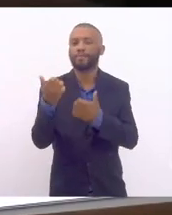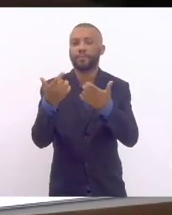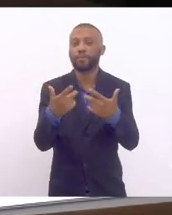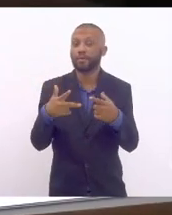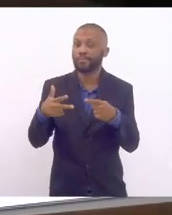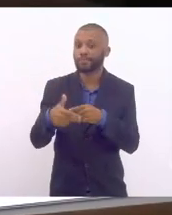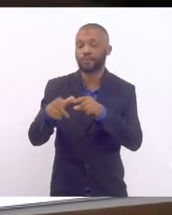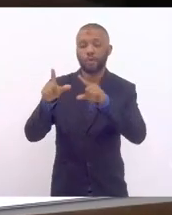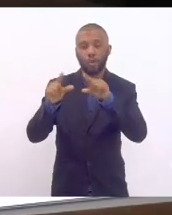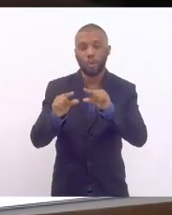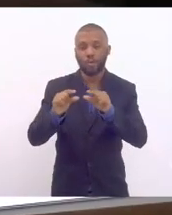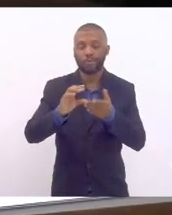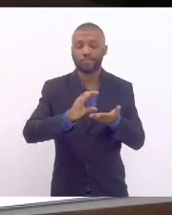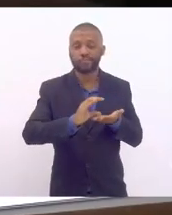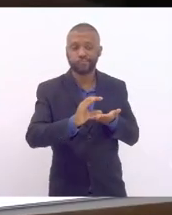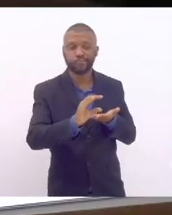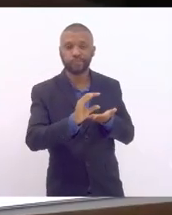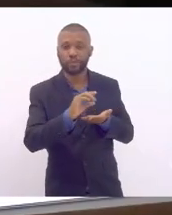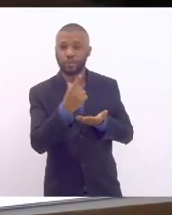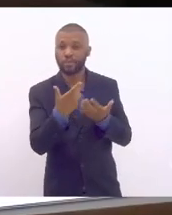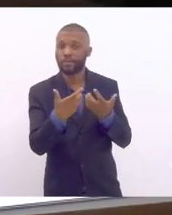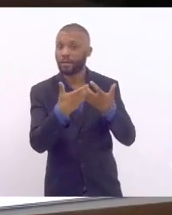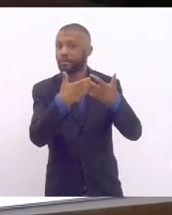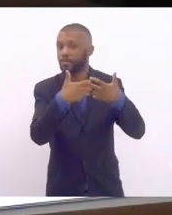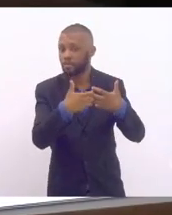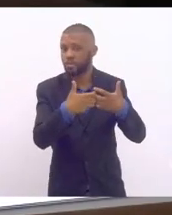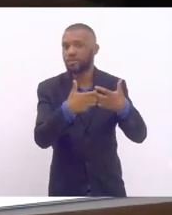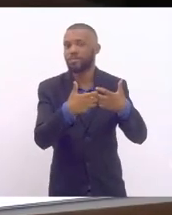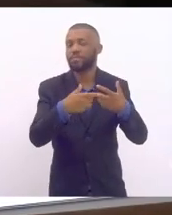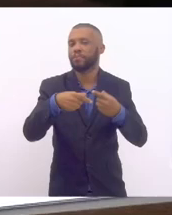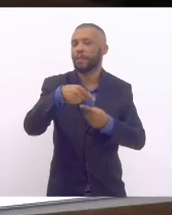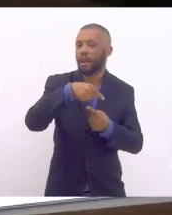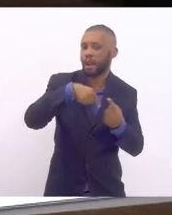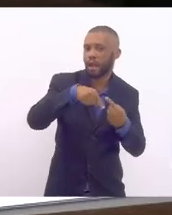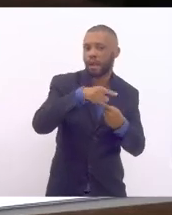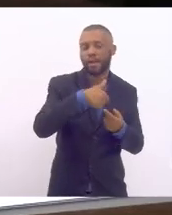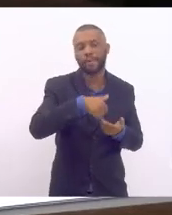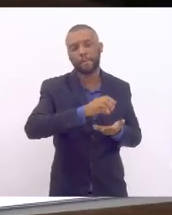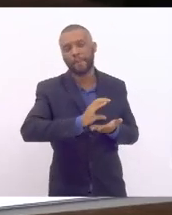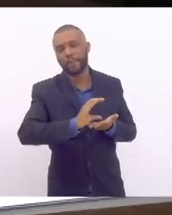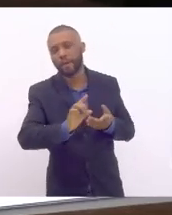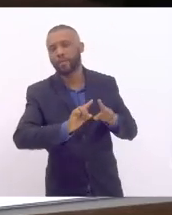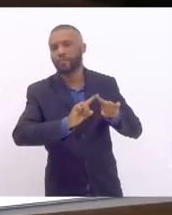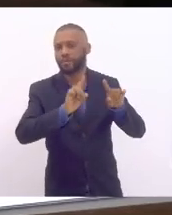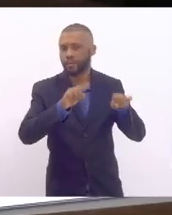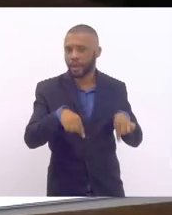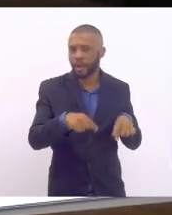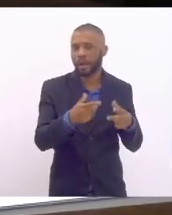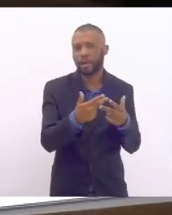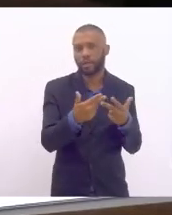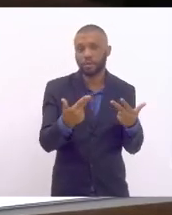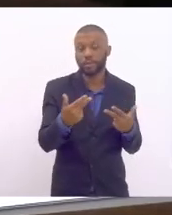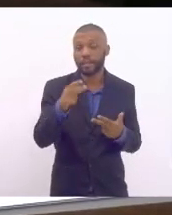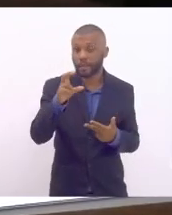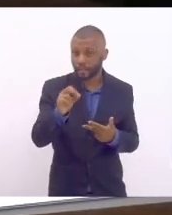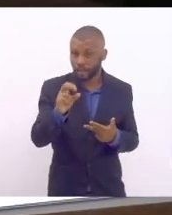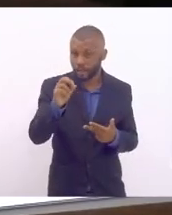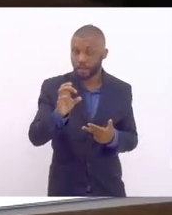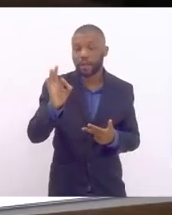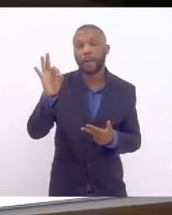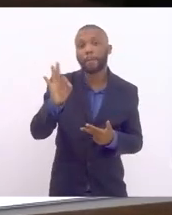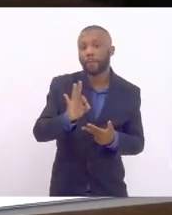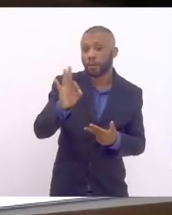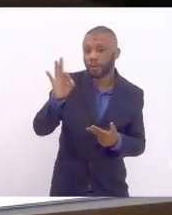de seu orçamento discricionário aquilo que nos faz funcionar né tirando o pagamento de pessoal com mais de cinquenta por cento